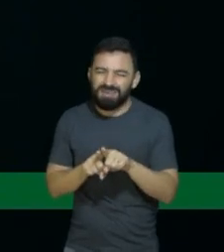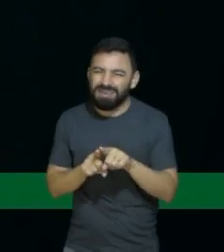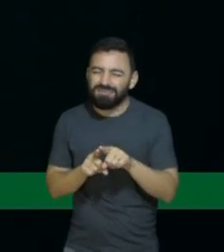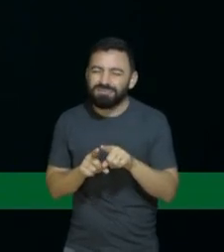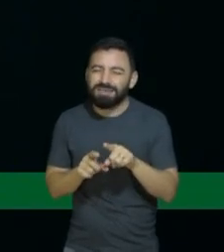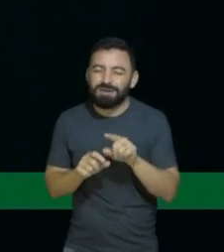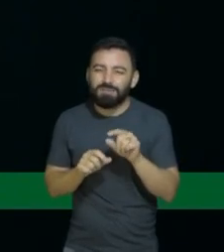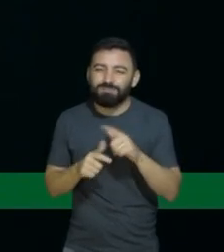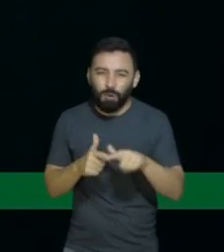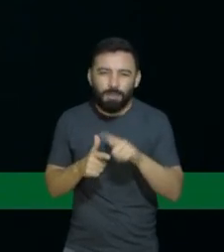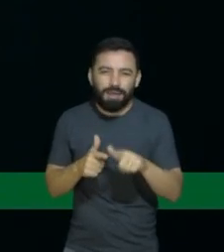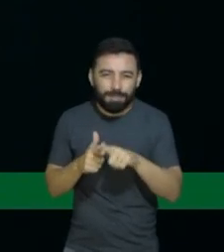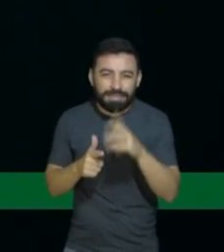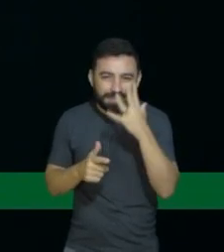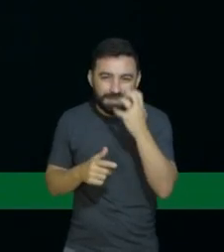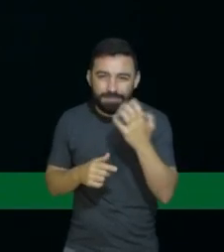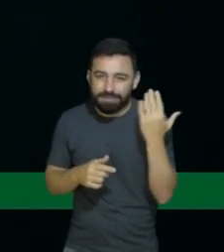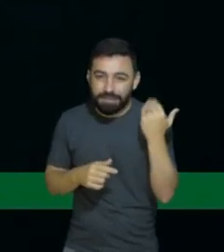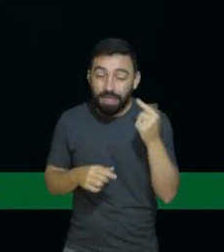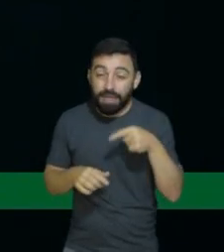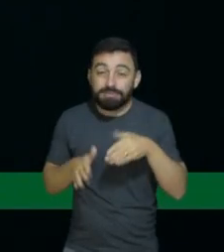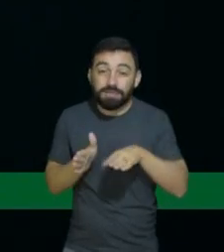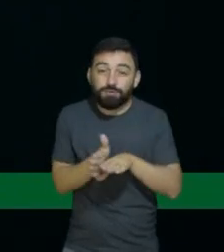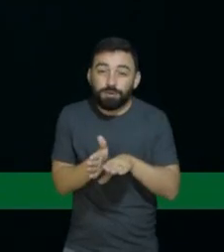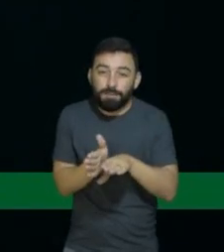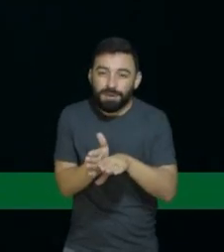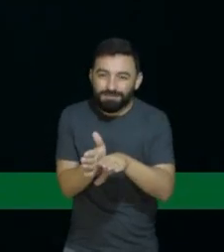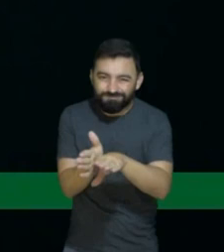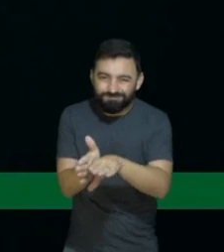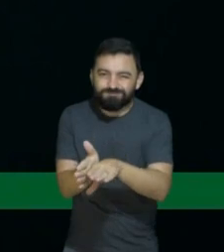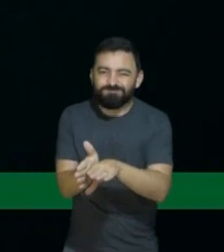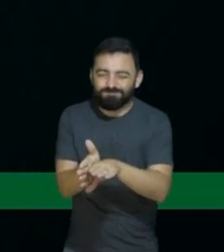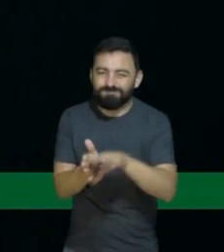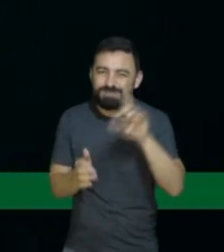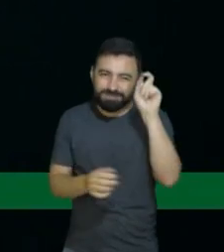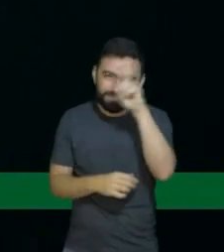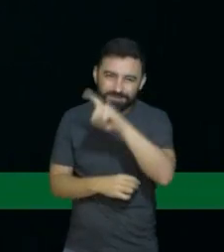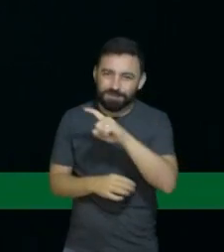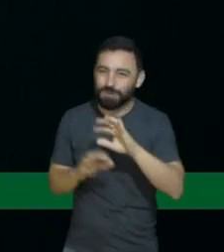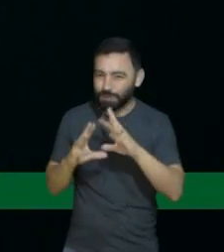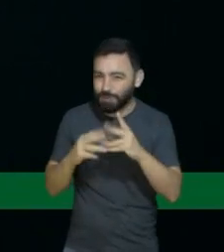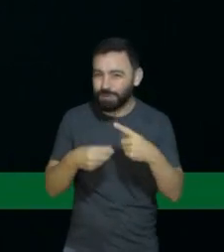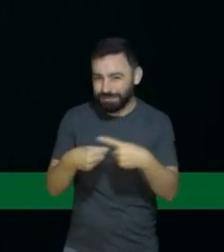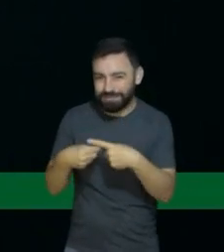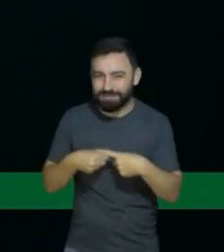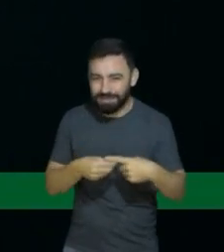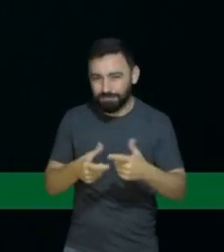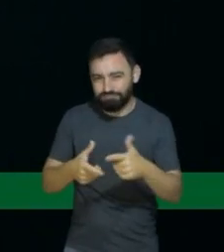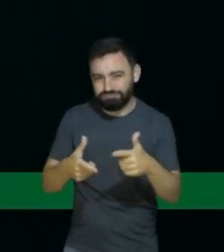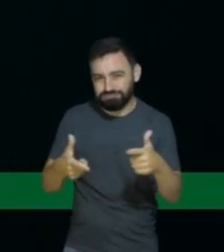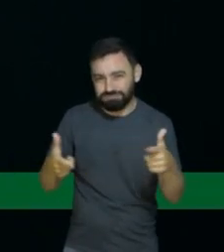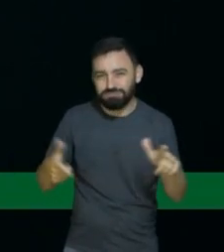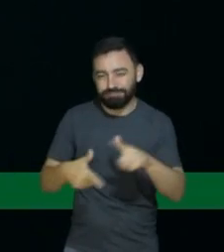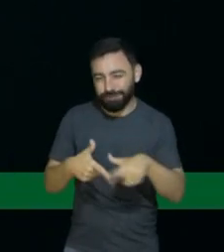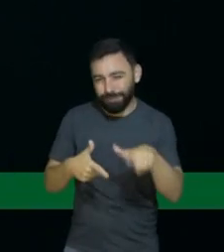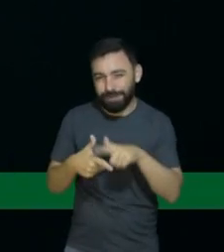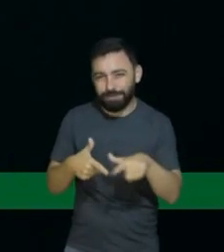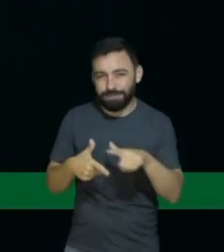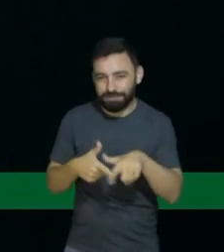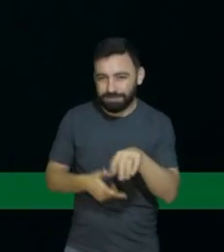sério em relação a estacionamento e eu acho que isso em todas as cidades que estão crescendo nós temos esse problema né